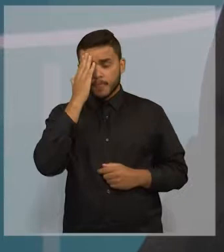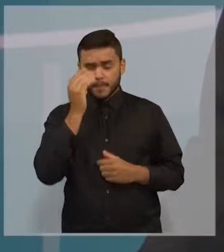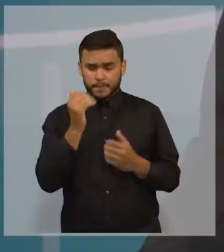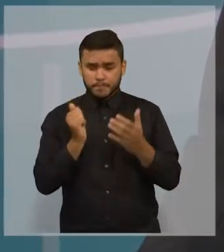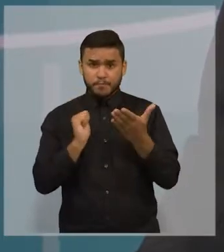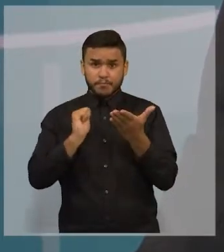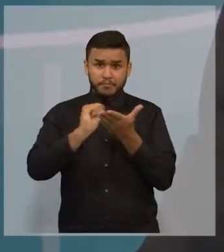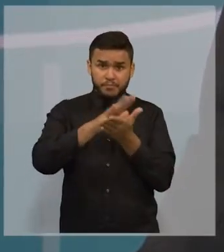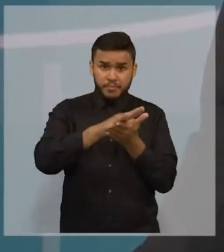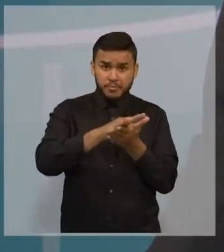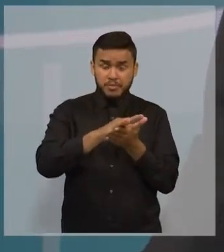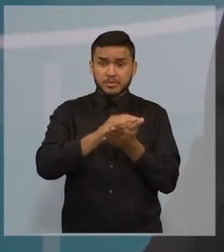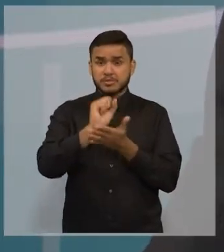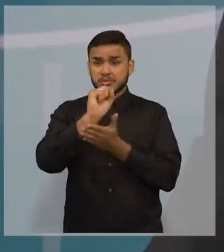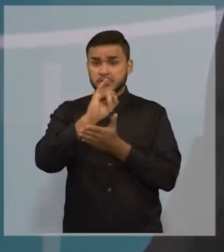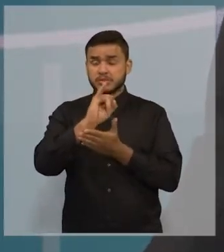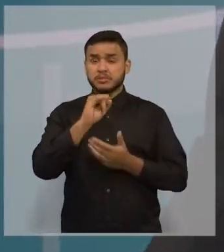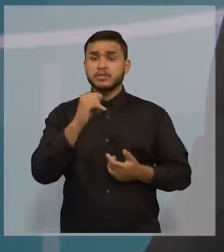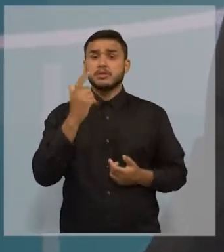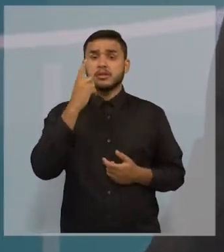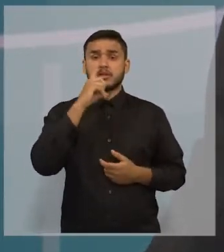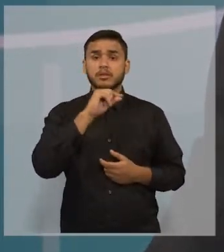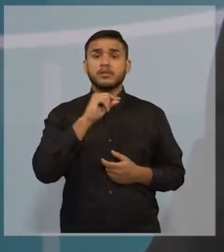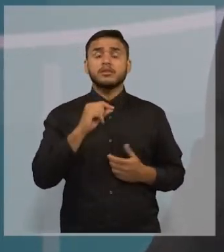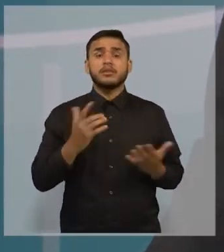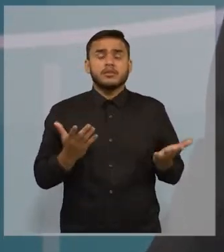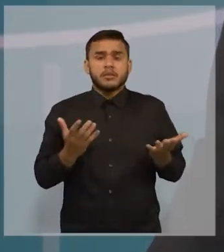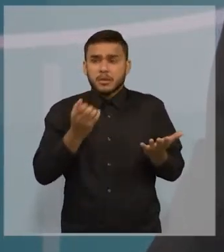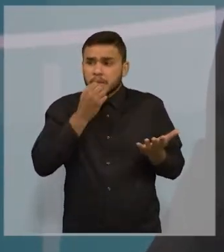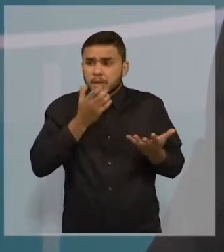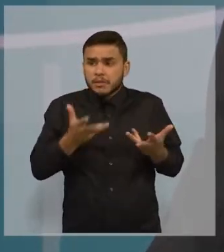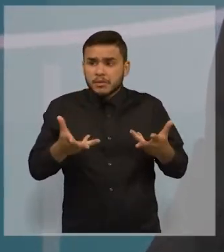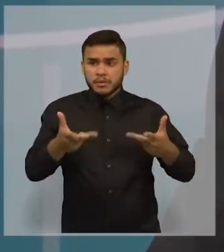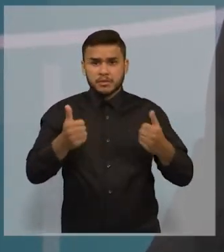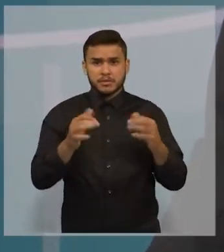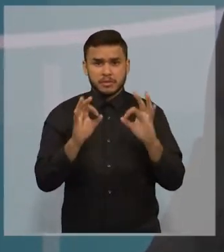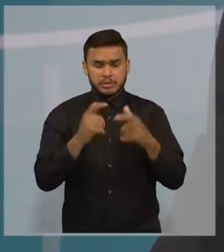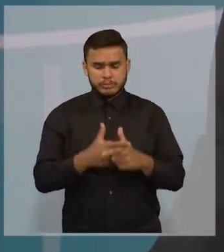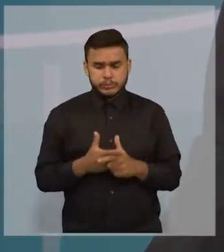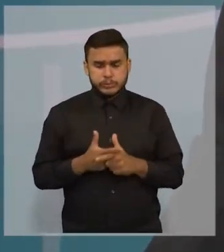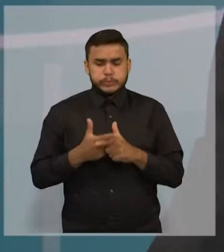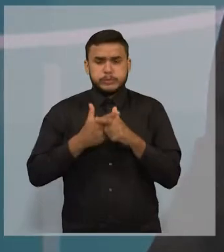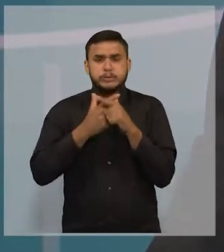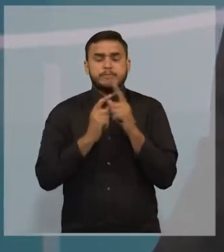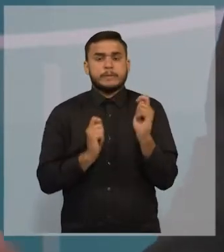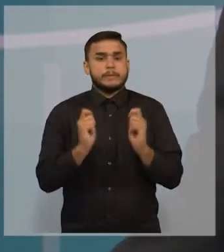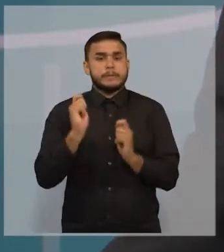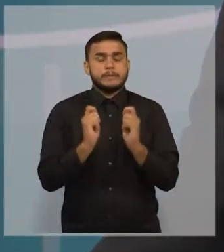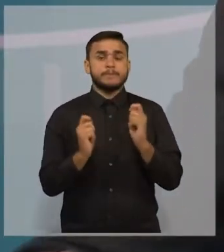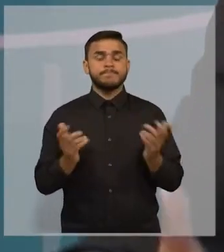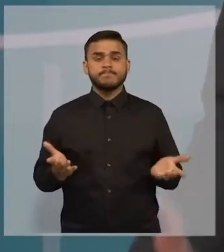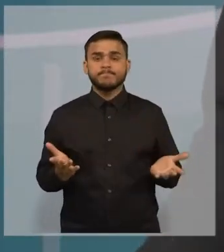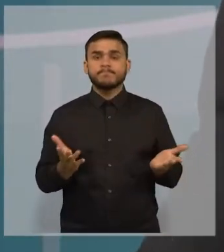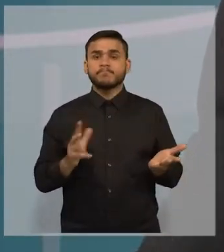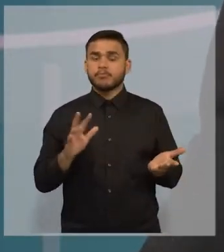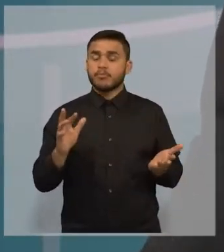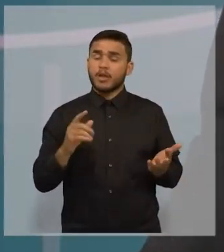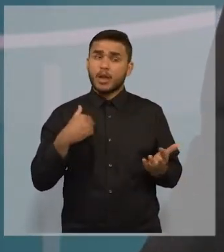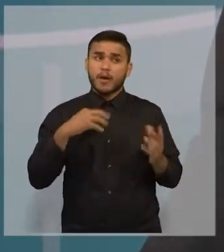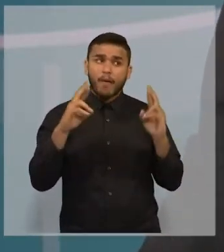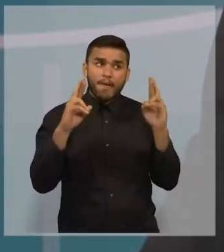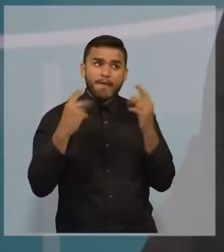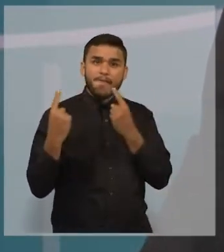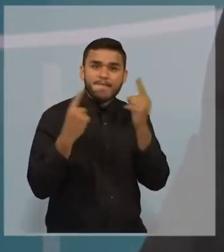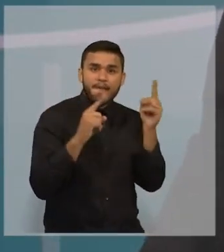democraticamente eleito. Se ele sofreu um impeachment, se o governo dele fracassar, não vai ser bom para nós. O Brasil está numa crise